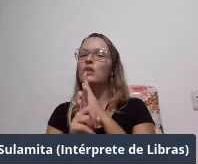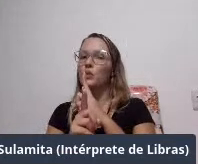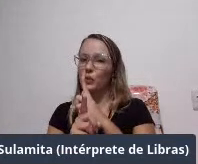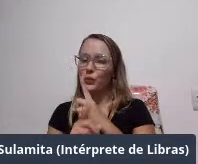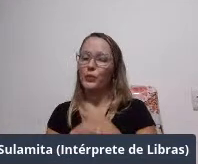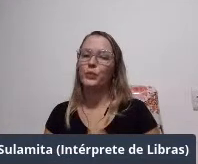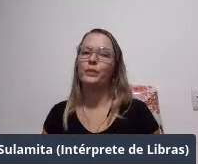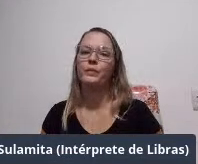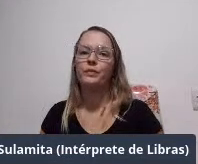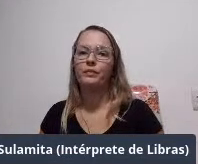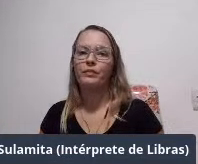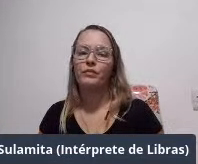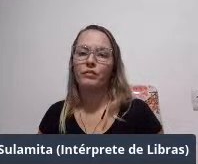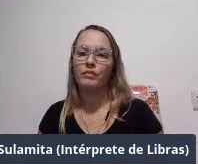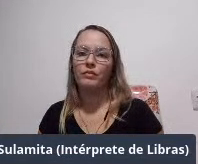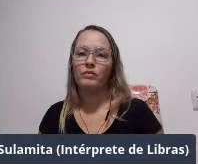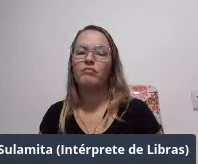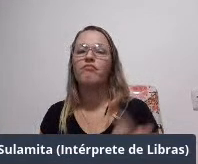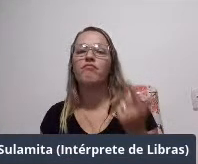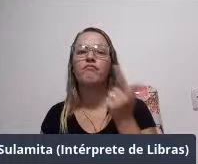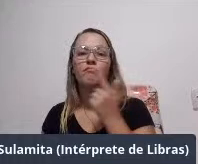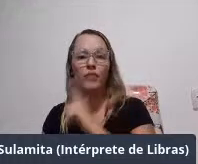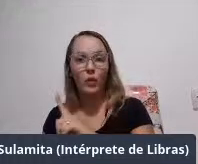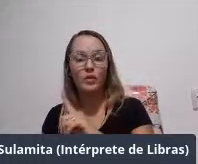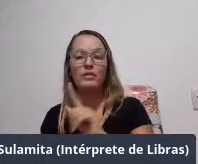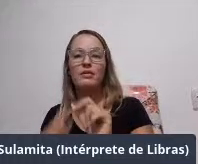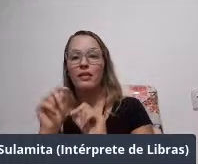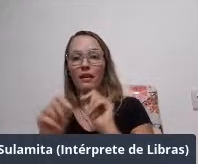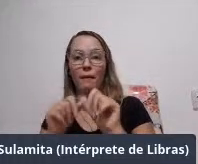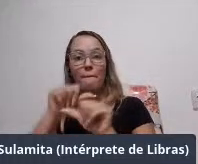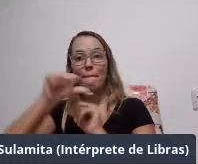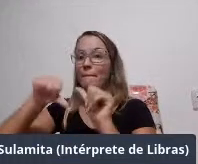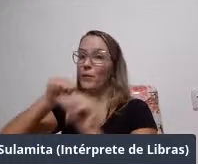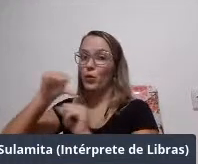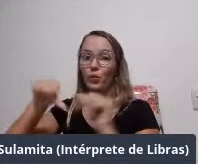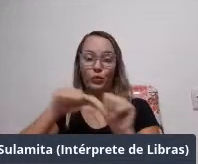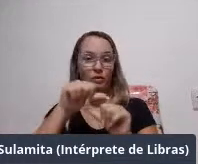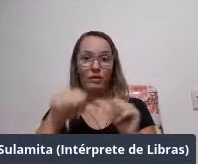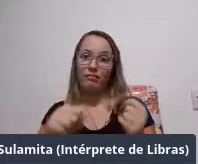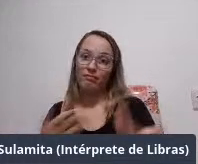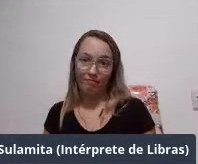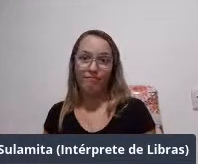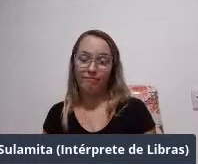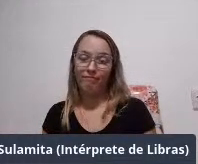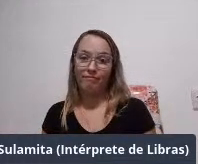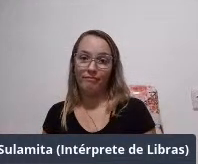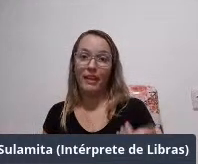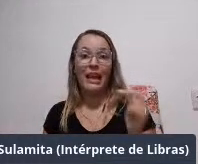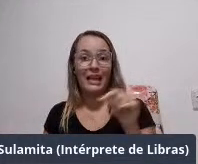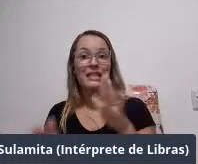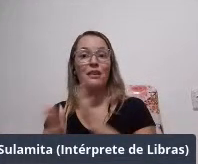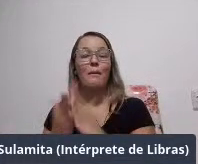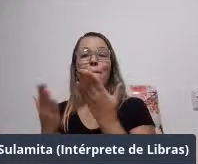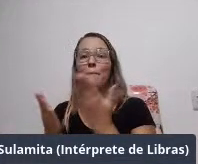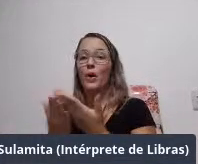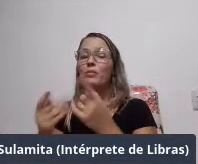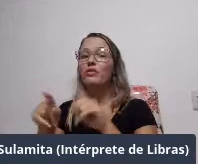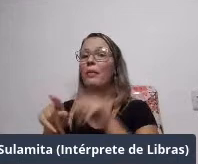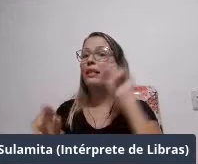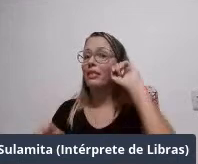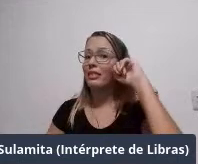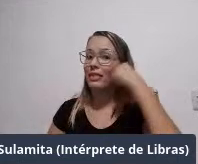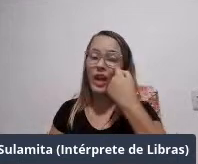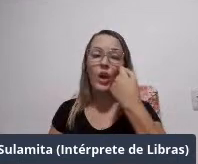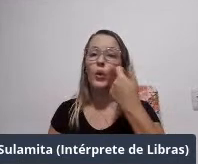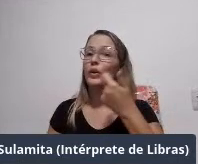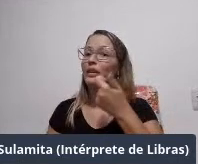gente conseguir fazer com que as pessoas mudem, né? Os pobres e, portanto, negros não teriam tido acesso